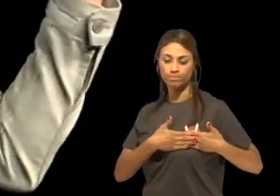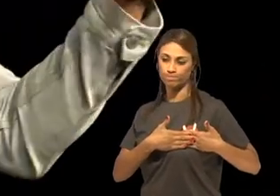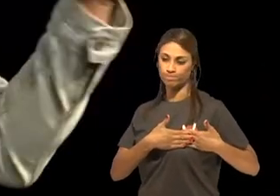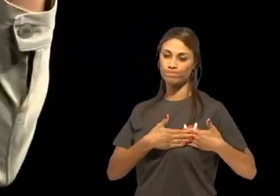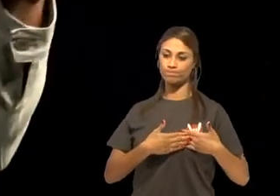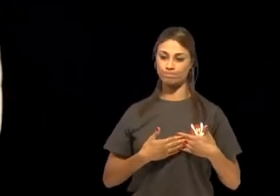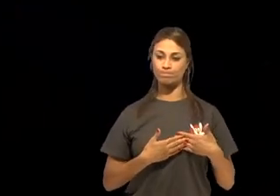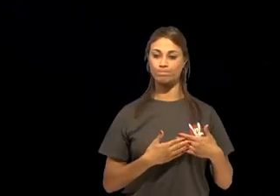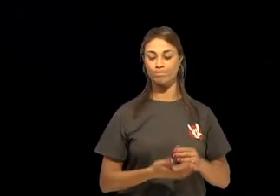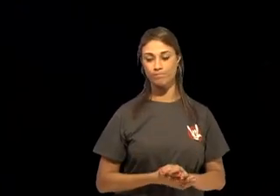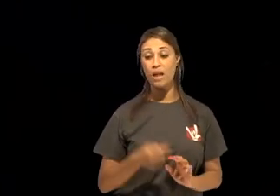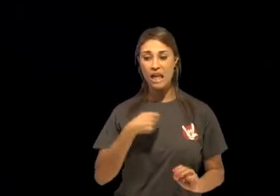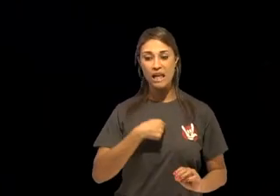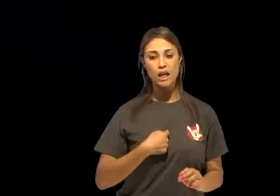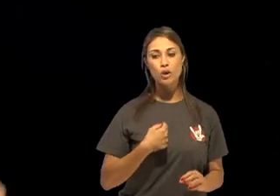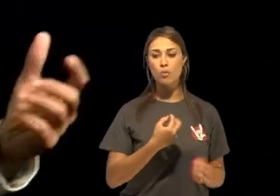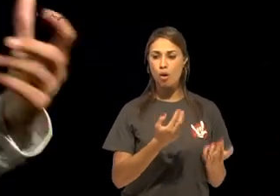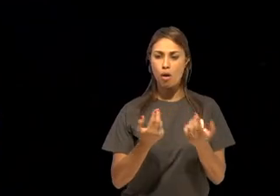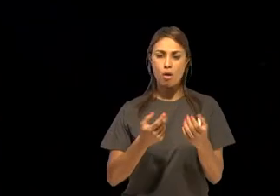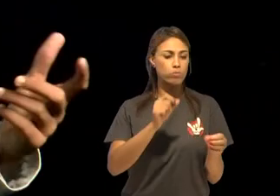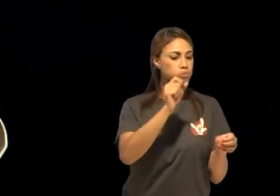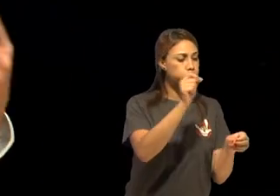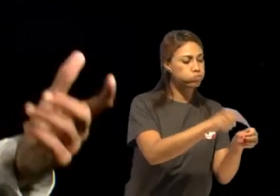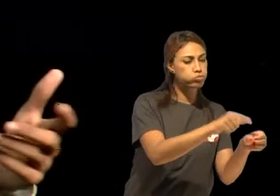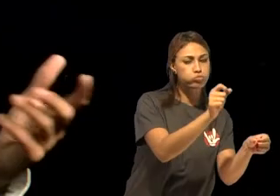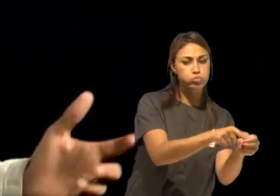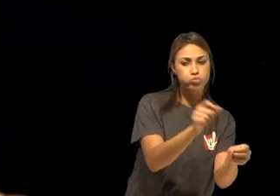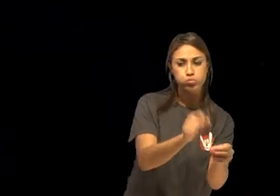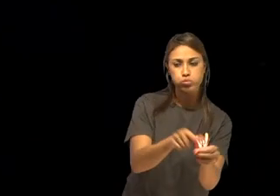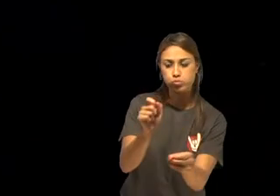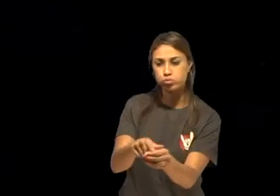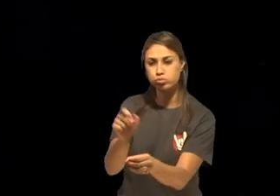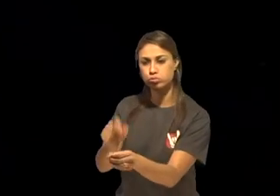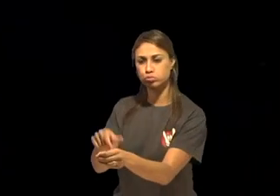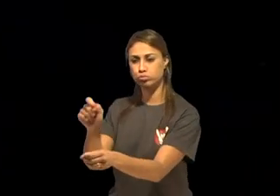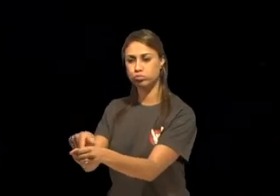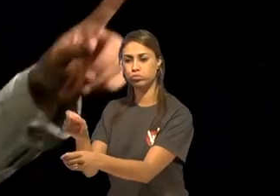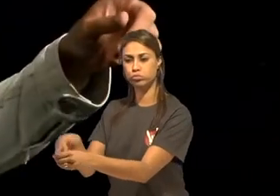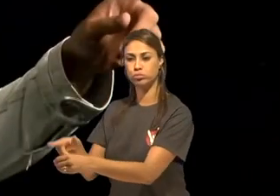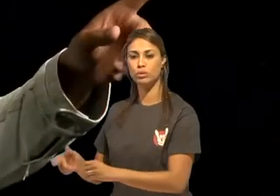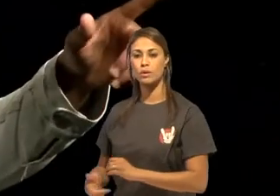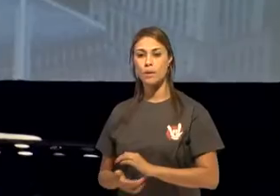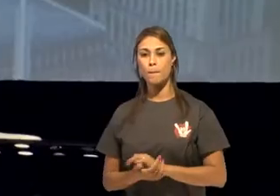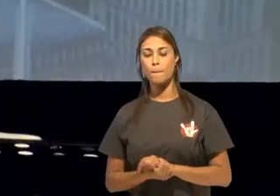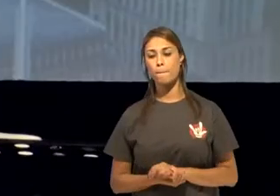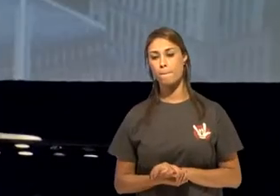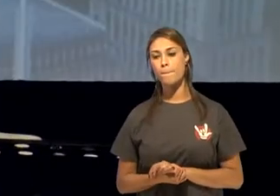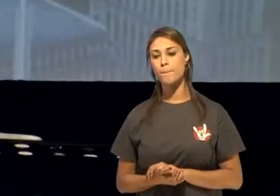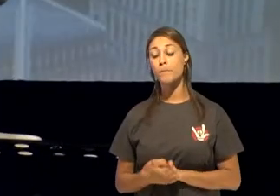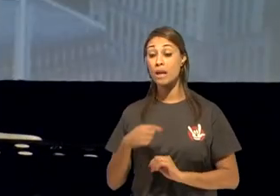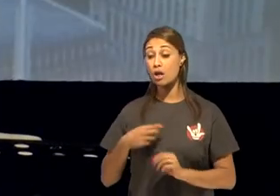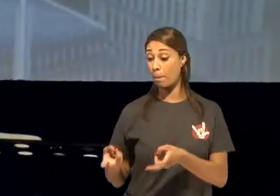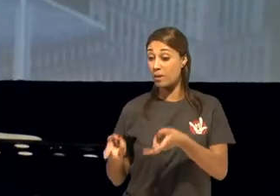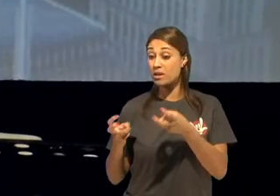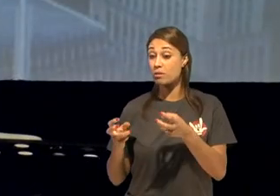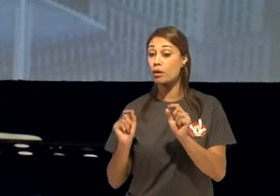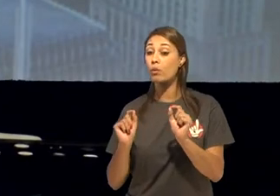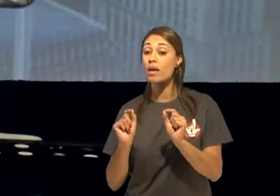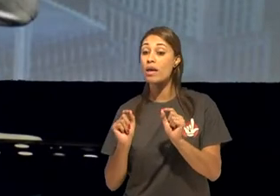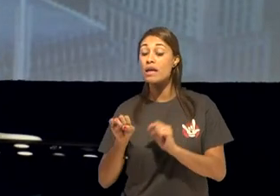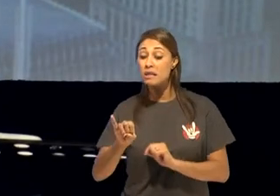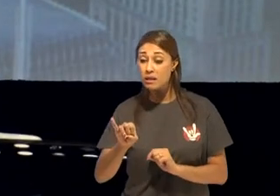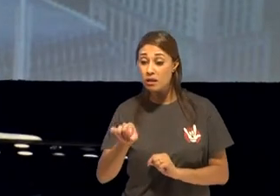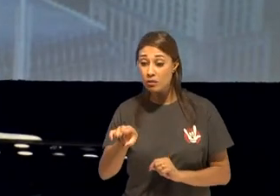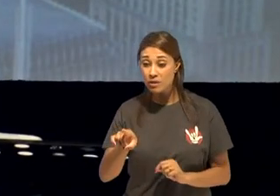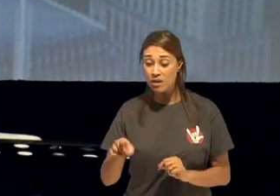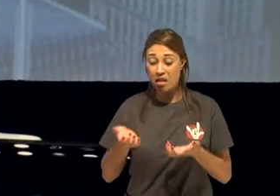espalhando semente. Quem quiser cultivar uma amizade comigo, vai cultivar. E tenho descoberto que se a pessoa não querer, que